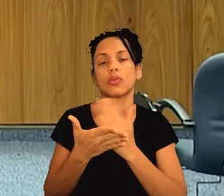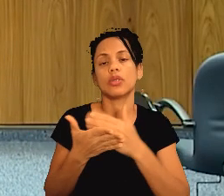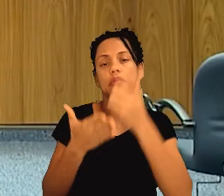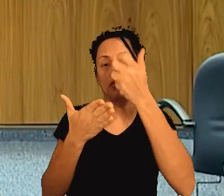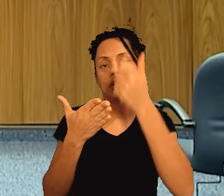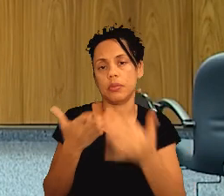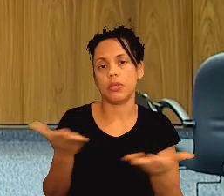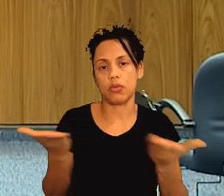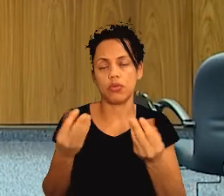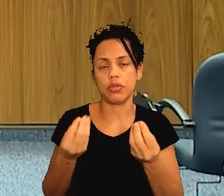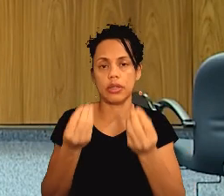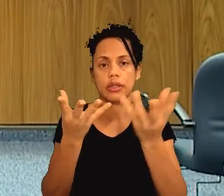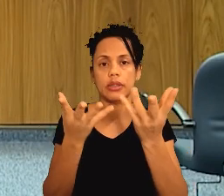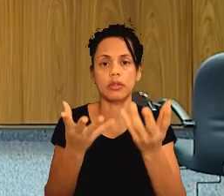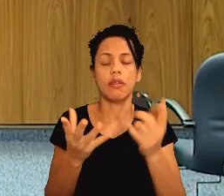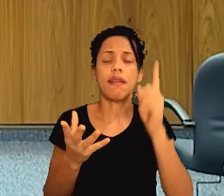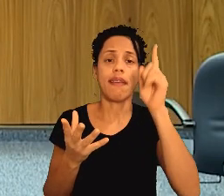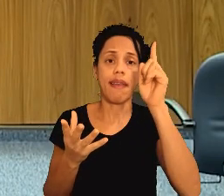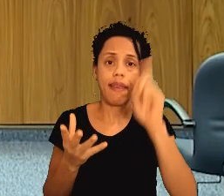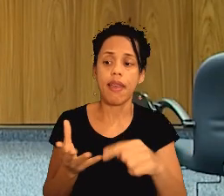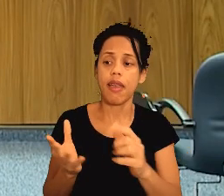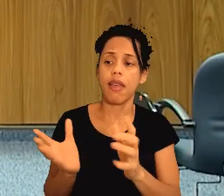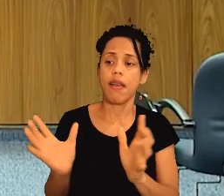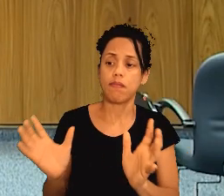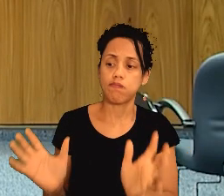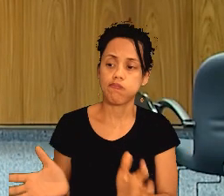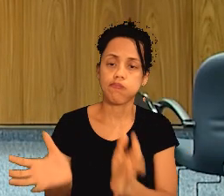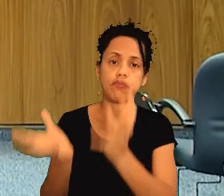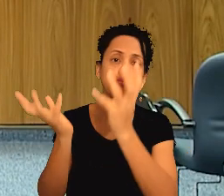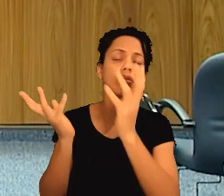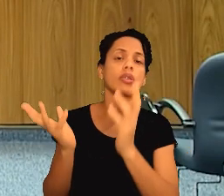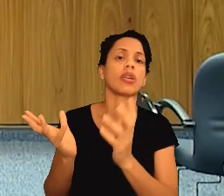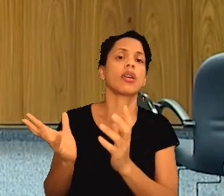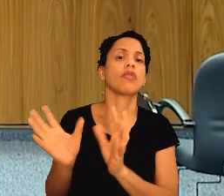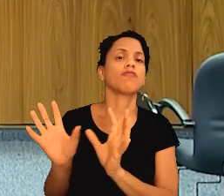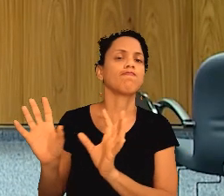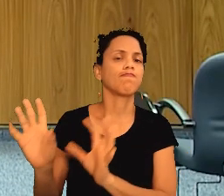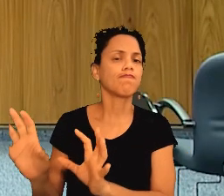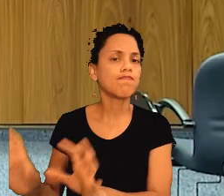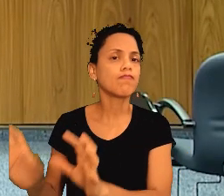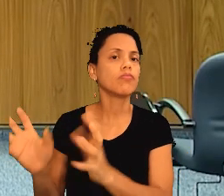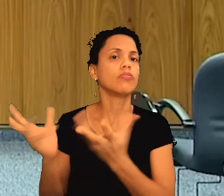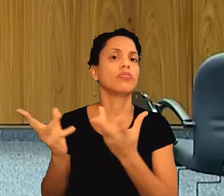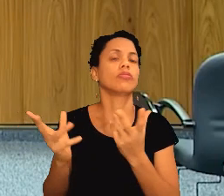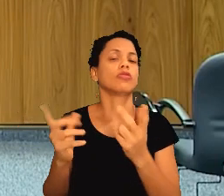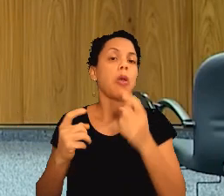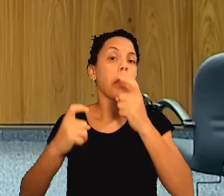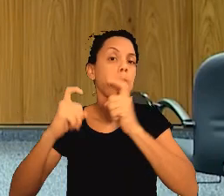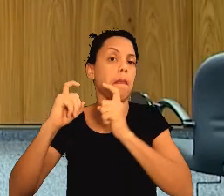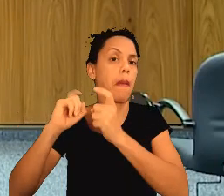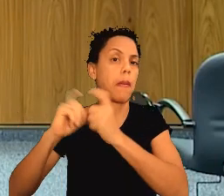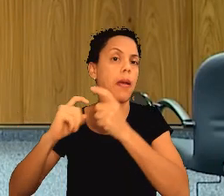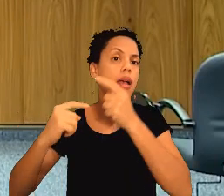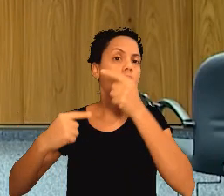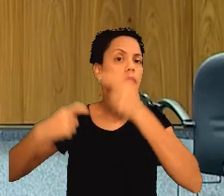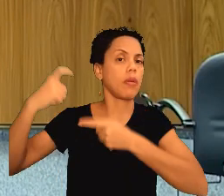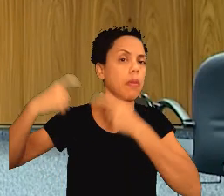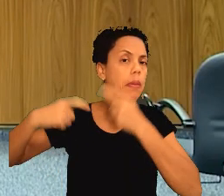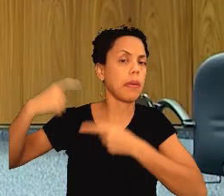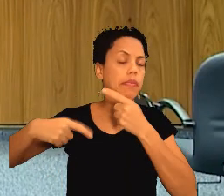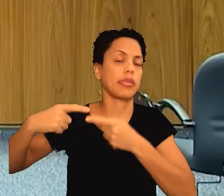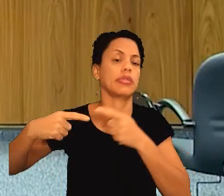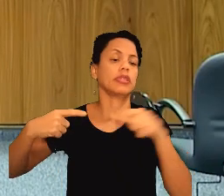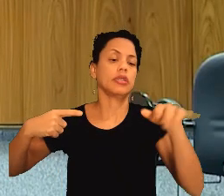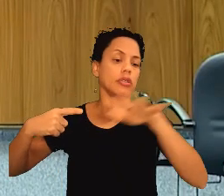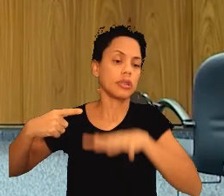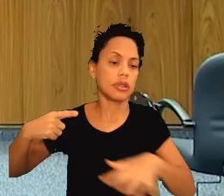lançando é exatamente esse, de promover uma discussão que possa circular nesse